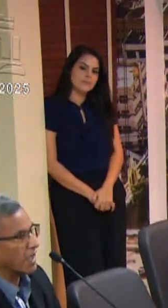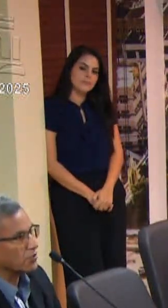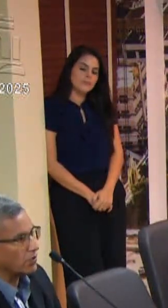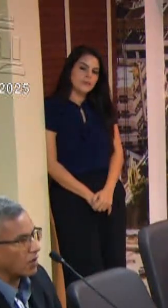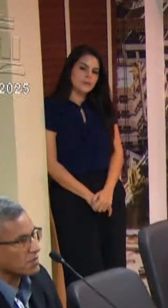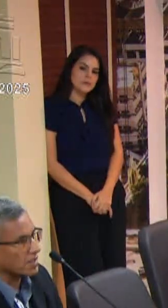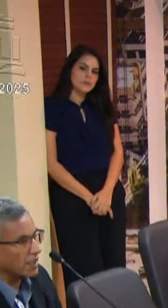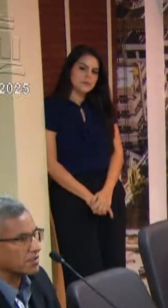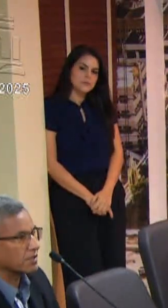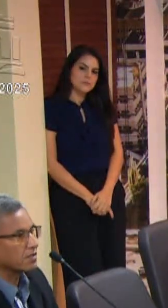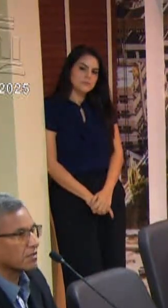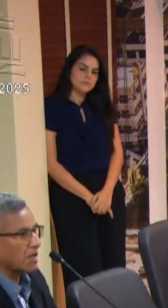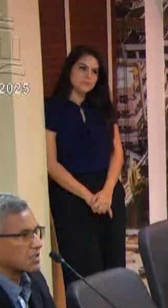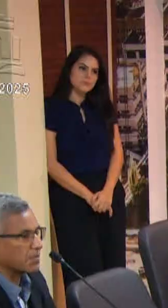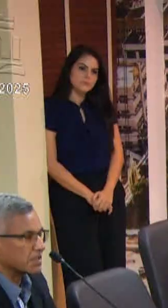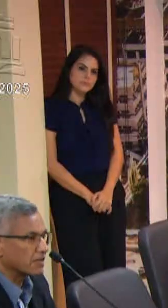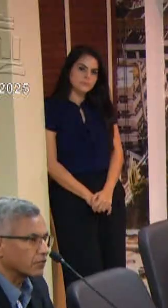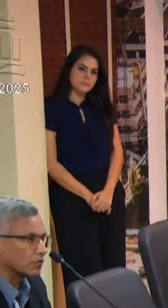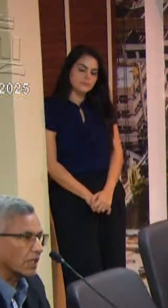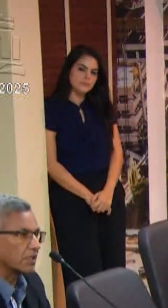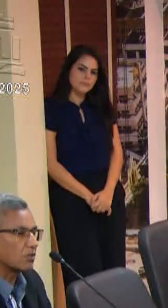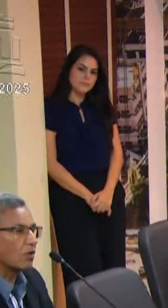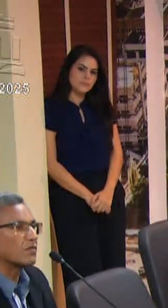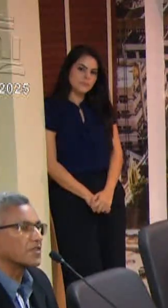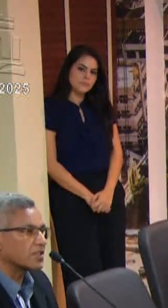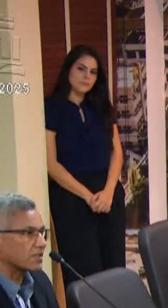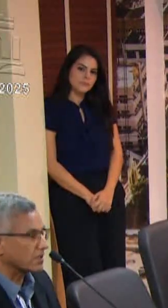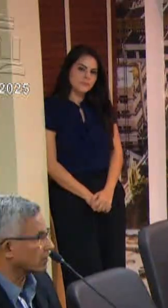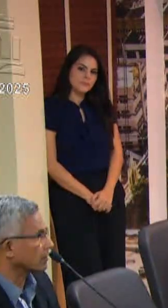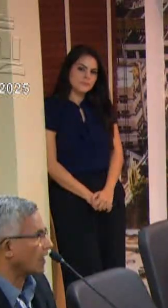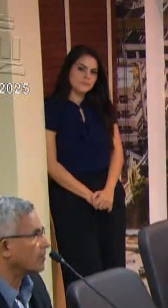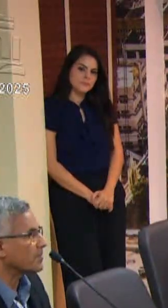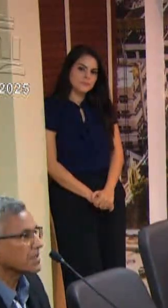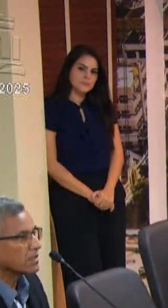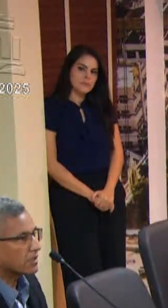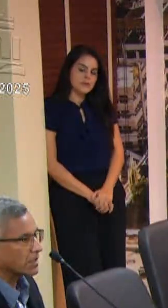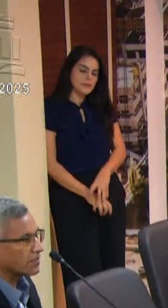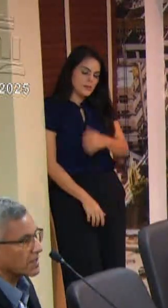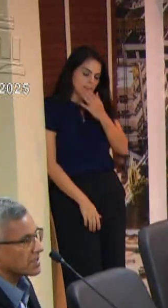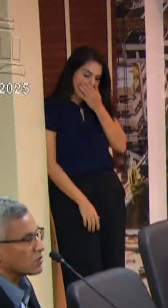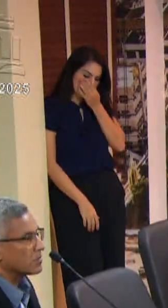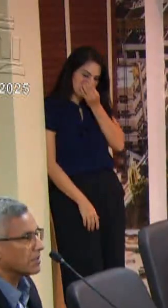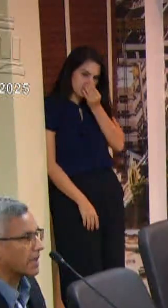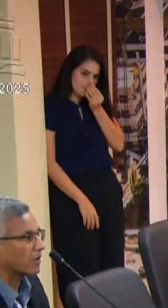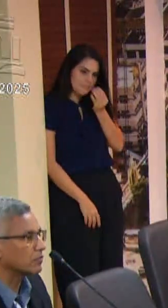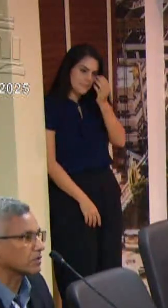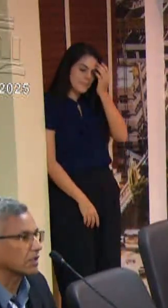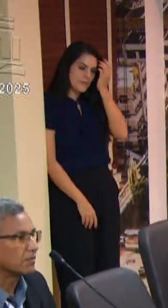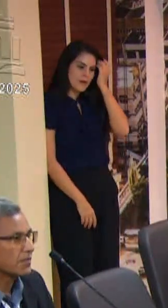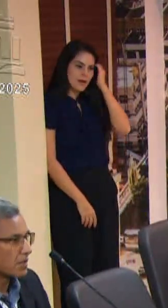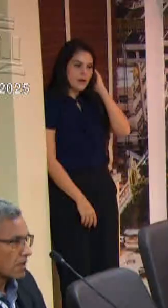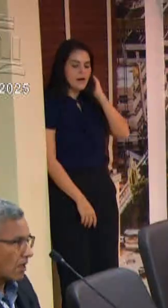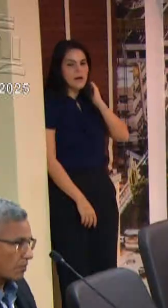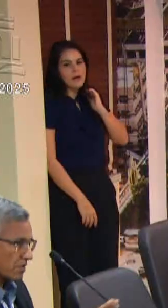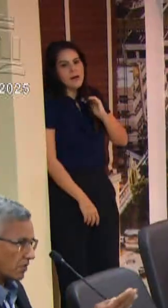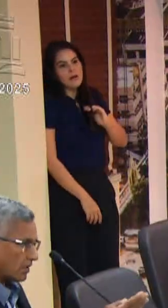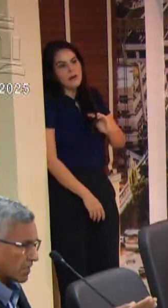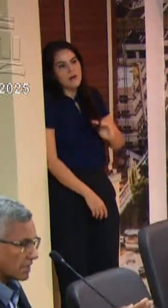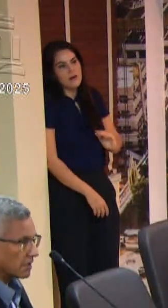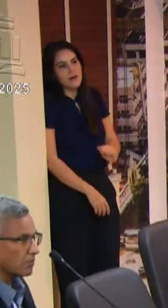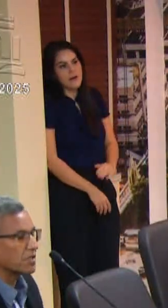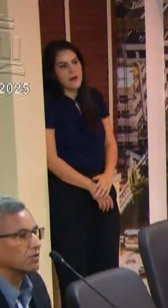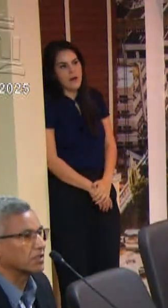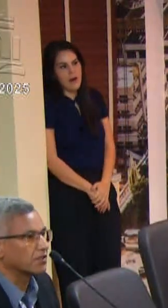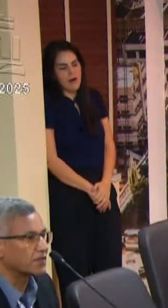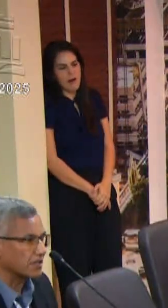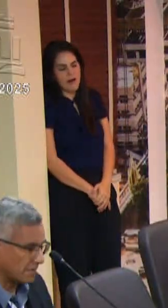da Regional 7, mais específico do território 25, tá? Queria fazer uma pergunta ao pessoal da